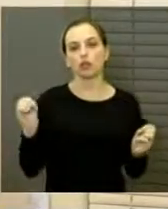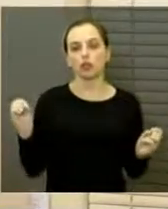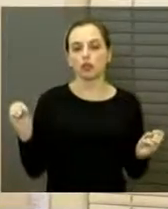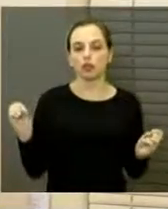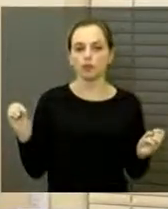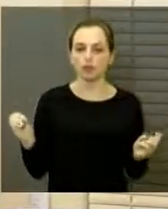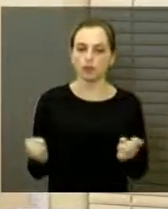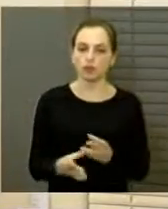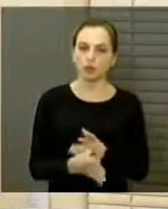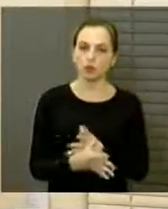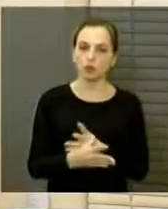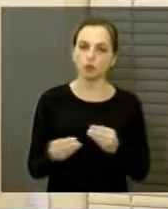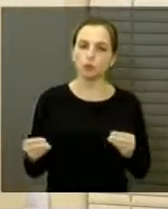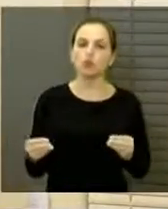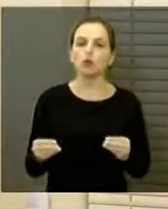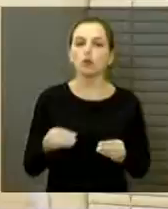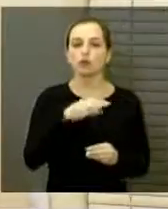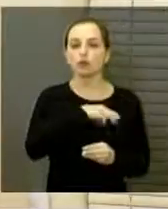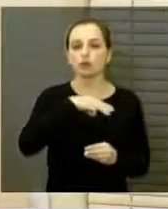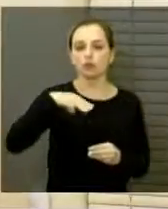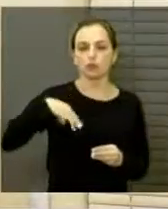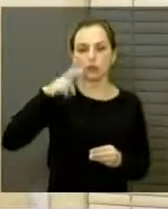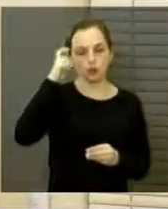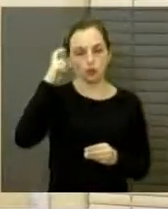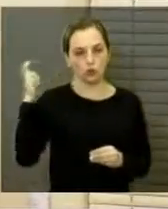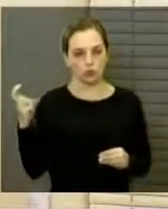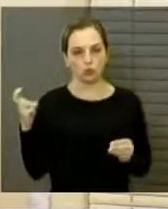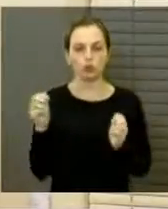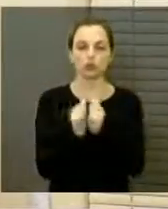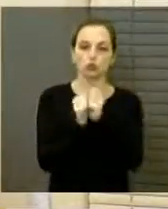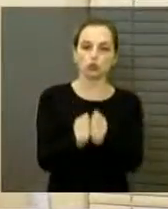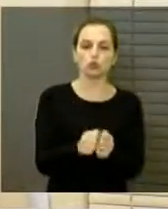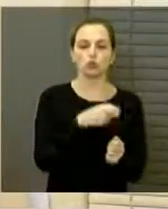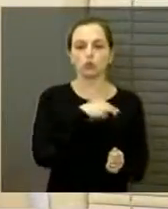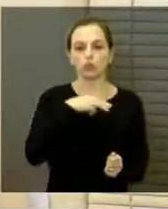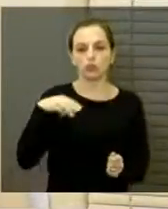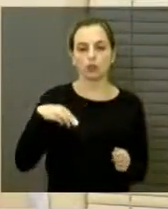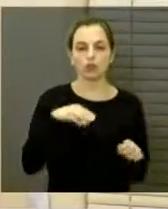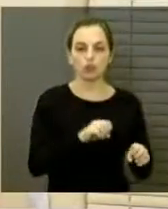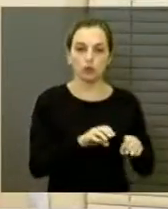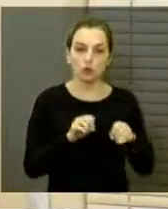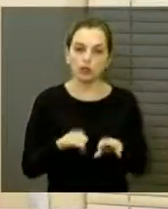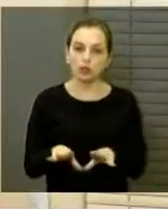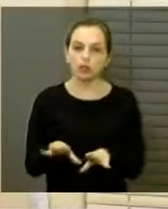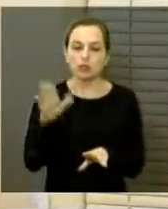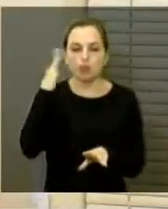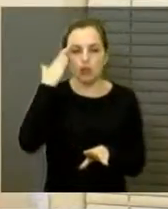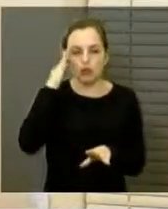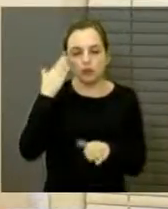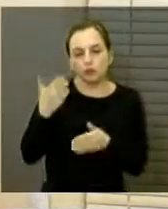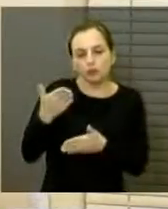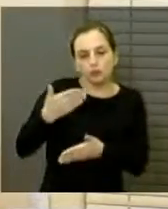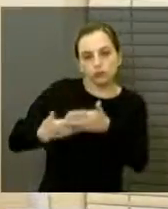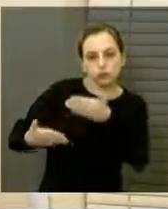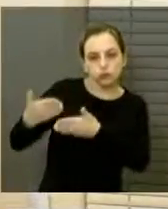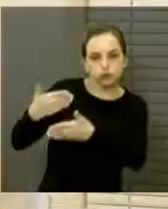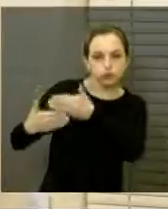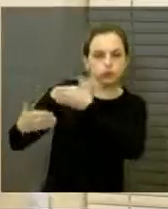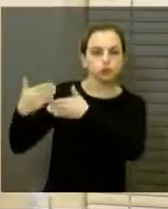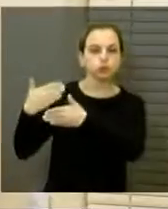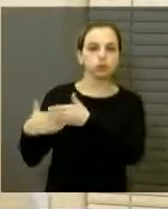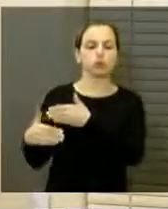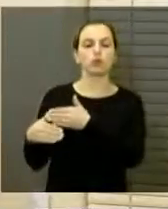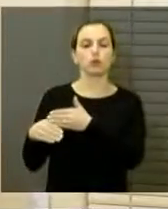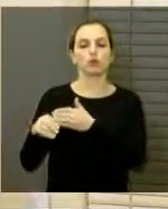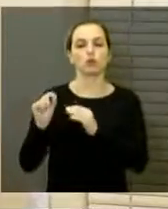Cultura, acoplando ao Ministério da Educação, porque entende-se que isso é um retrocesso no que se refere ao avanço